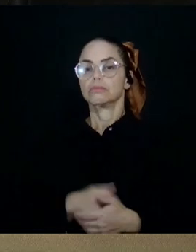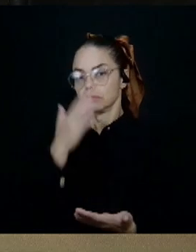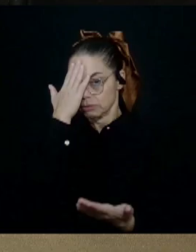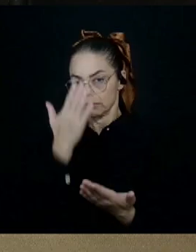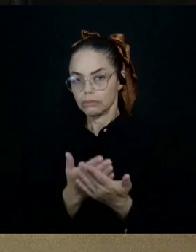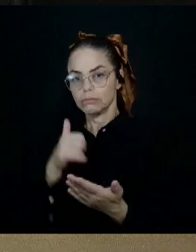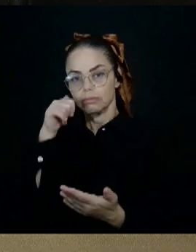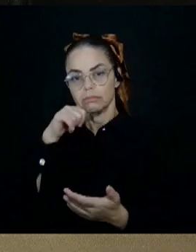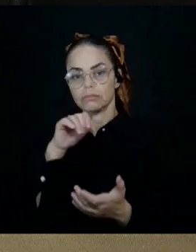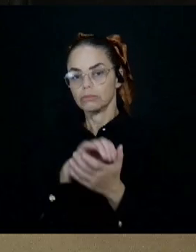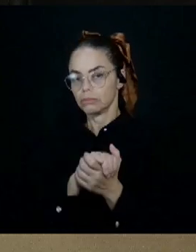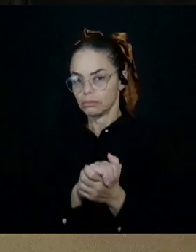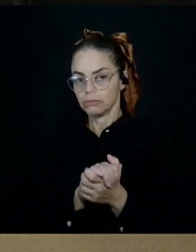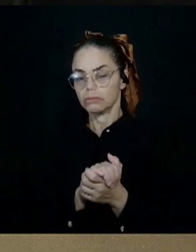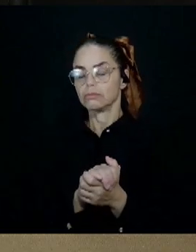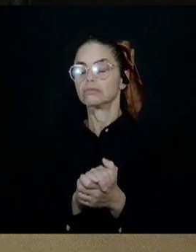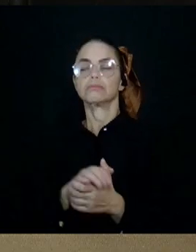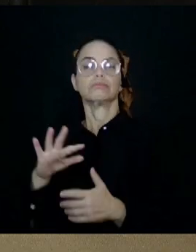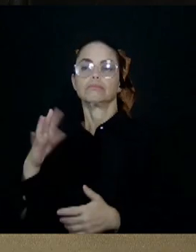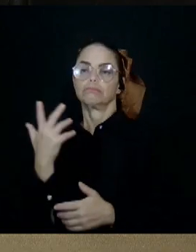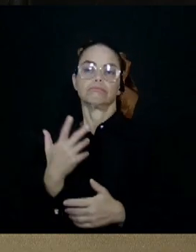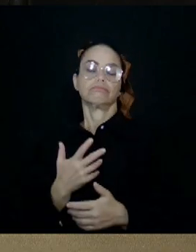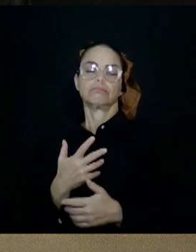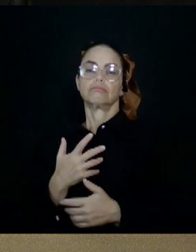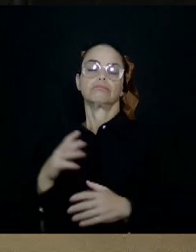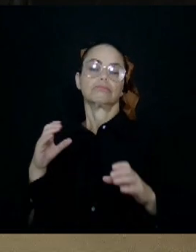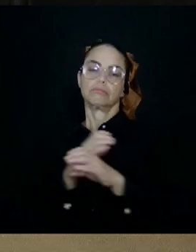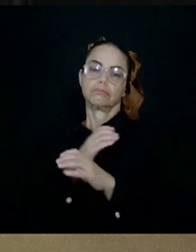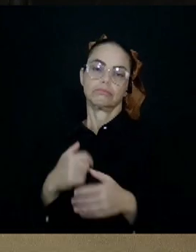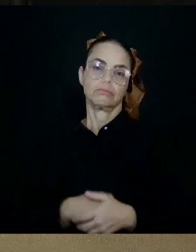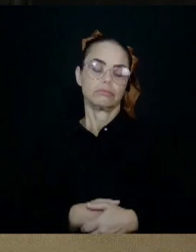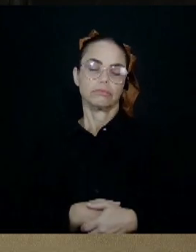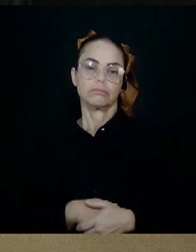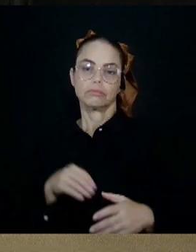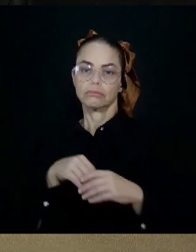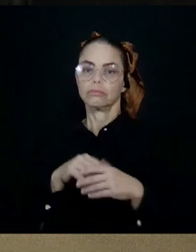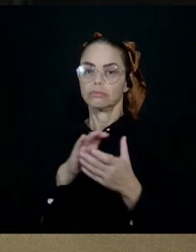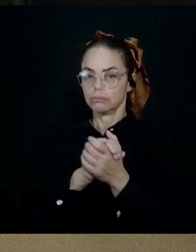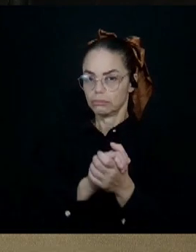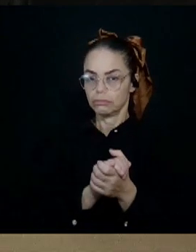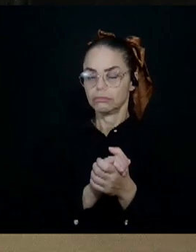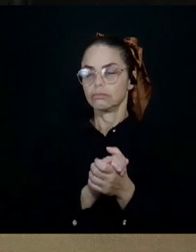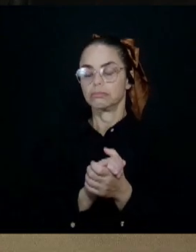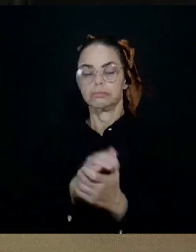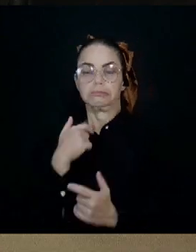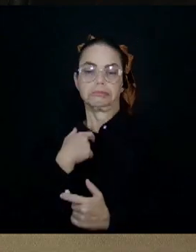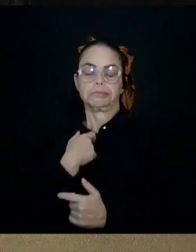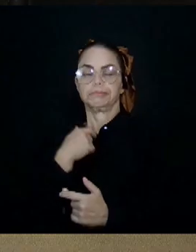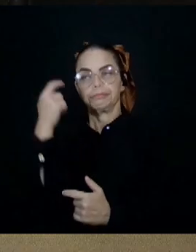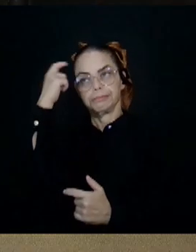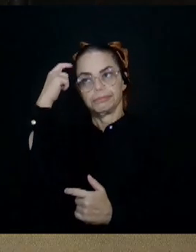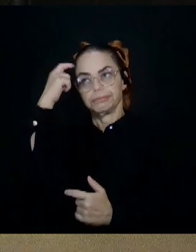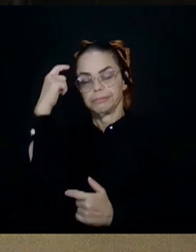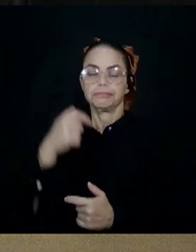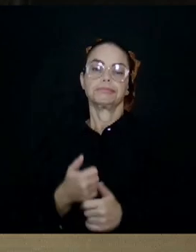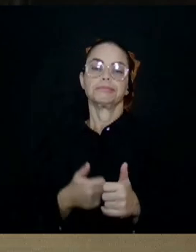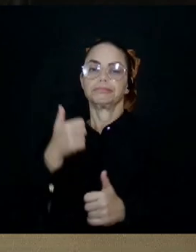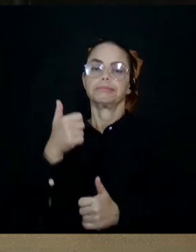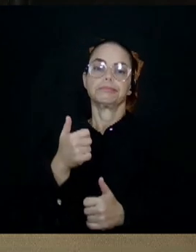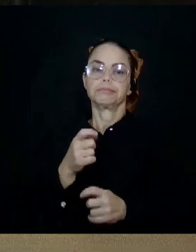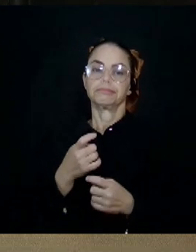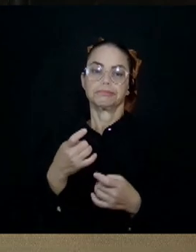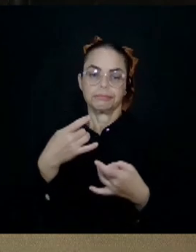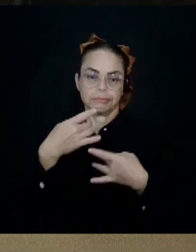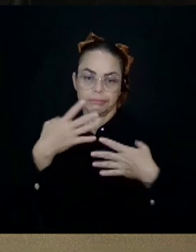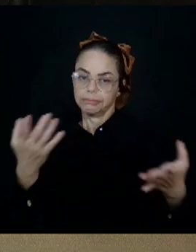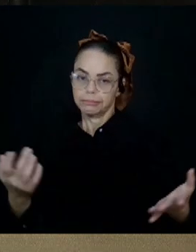Sim. realizada. Se a mulher, ela entra num casamento com essa crença, primeiro que ela vai se autoabandonar, Total. né,